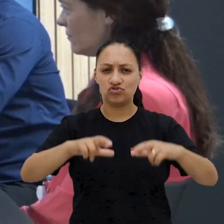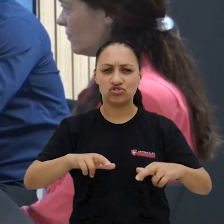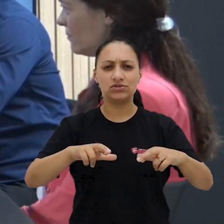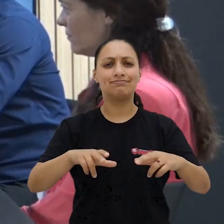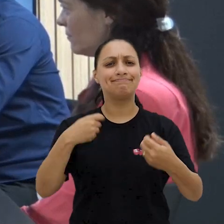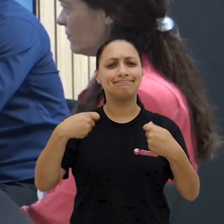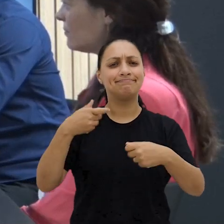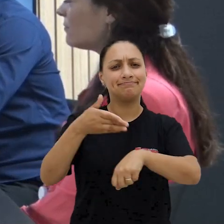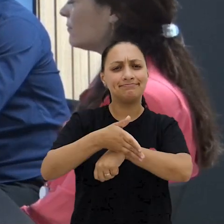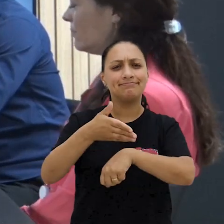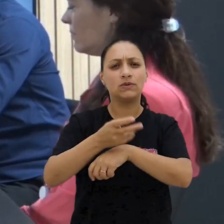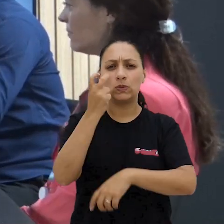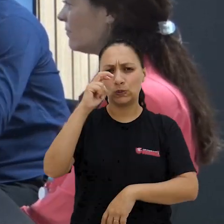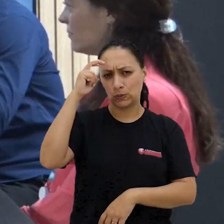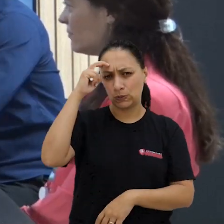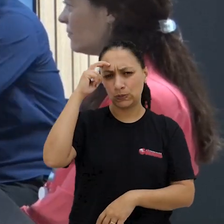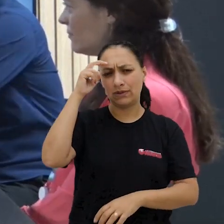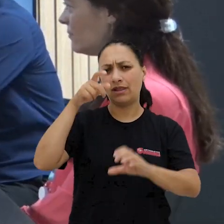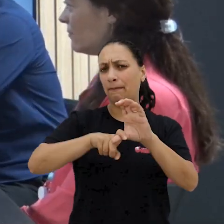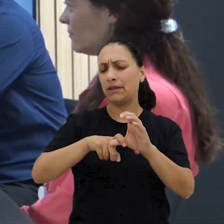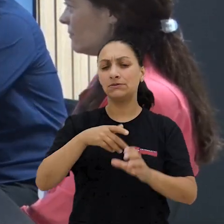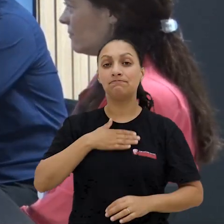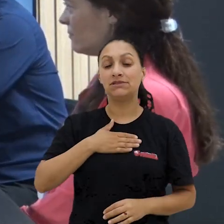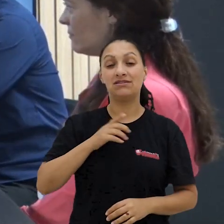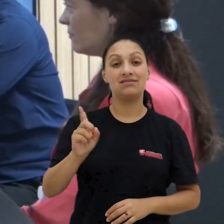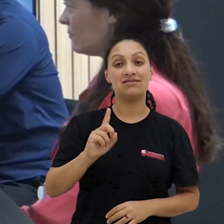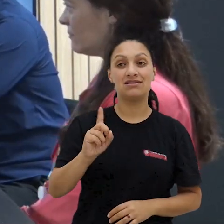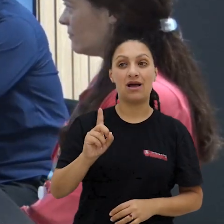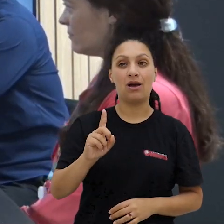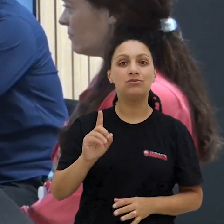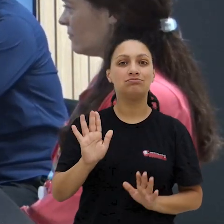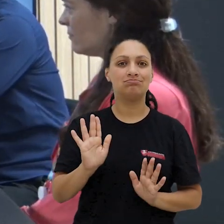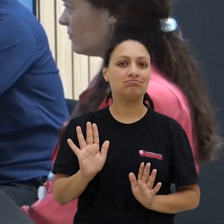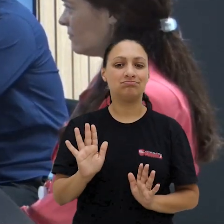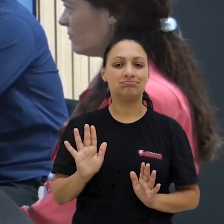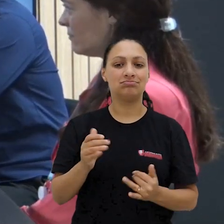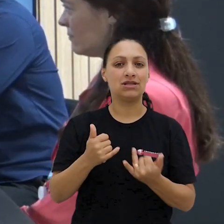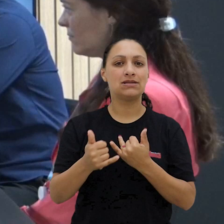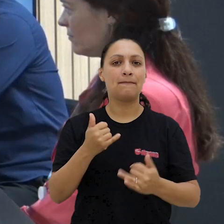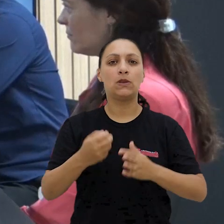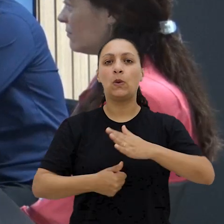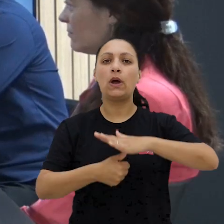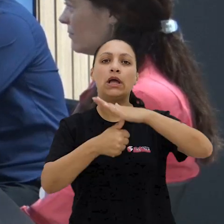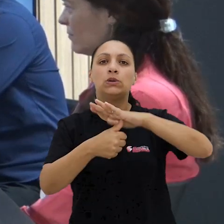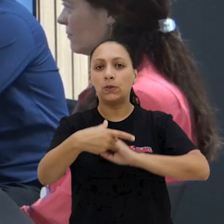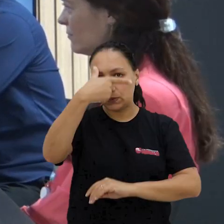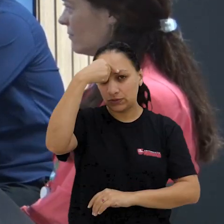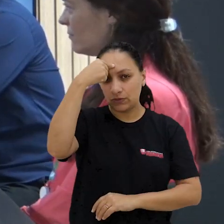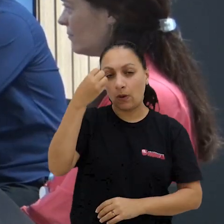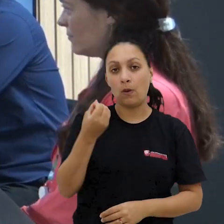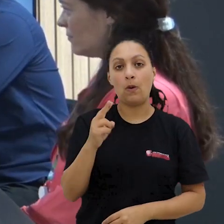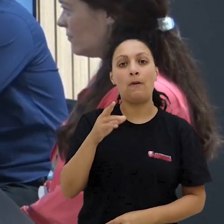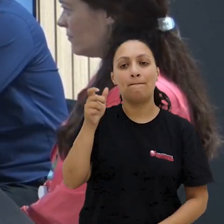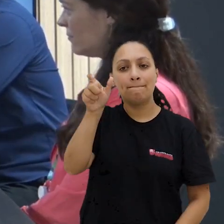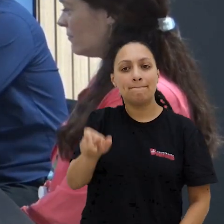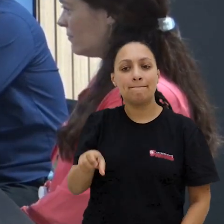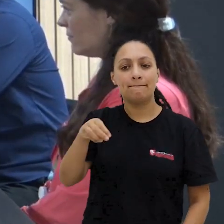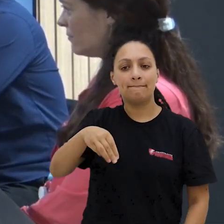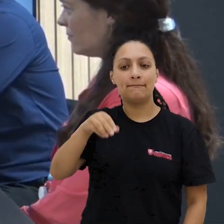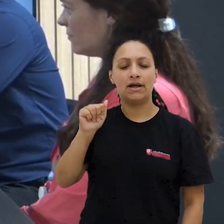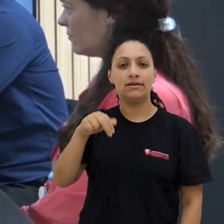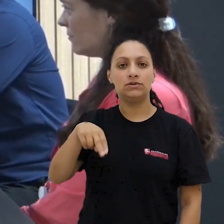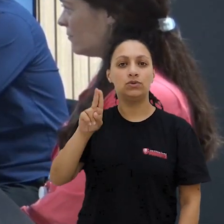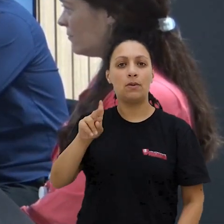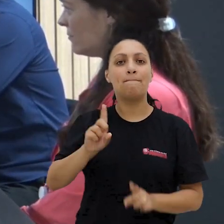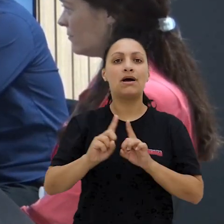Isso é o quê? Isso é cultura, isso depende de mim, não depende né, do reitor ou da Manu. Não, depende eu